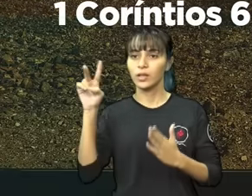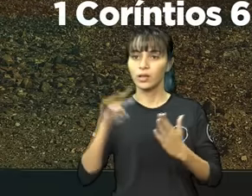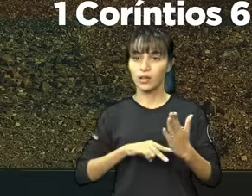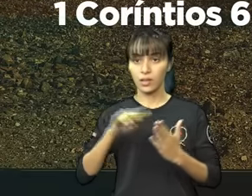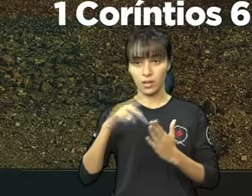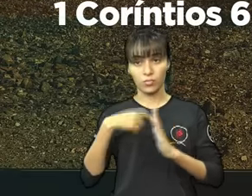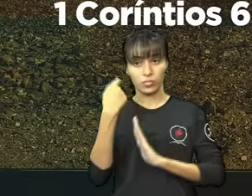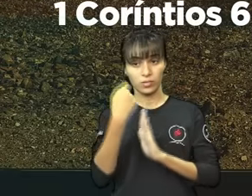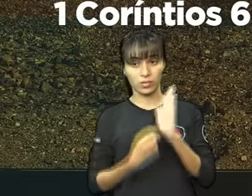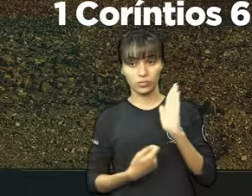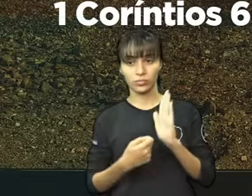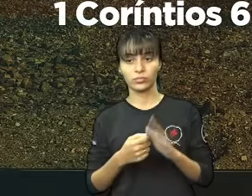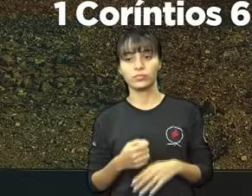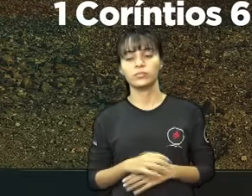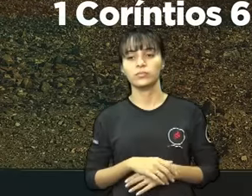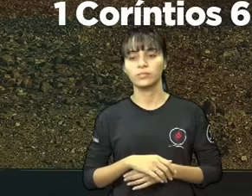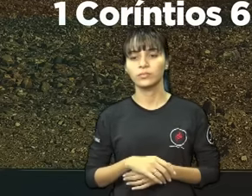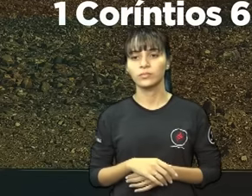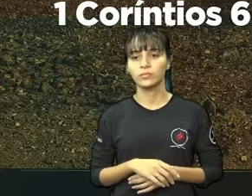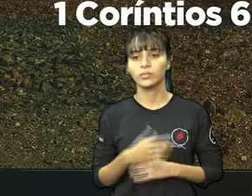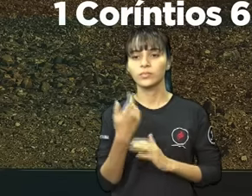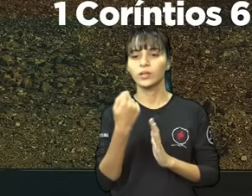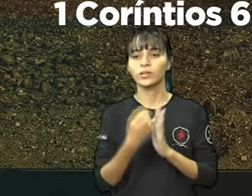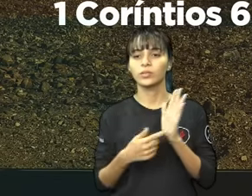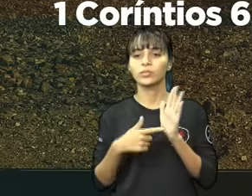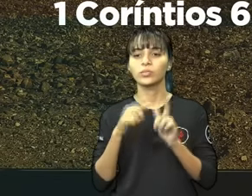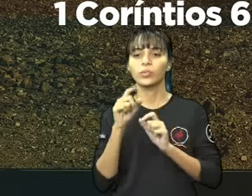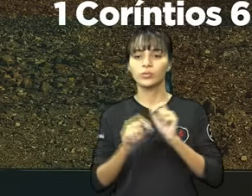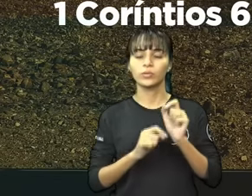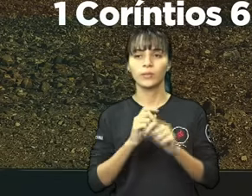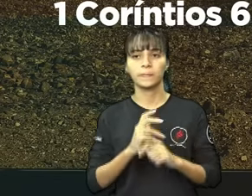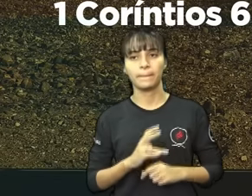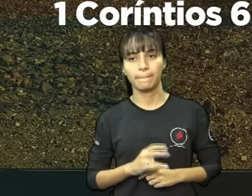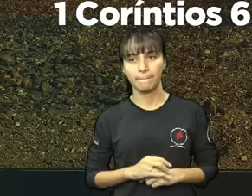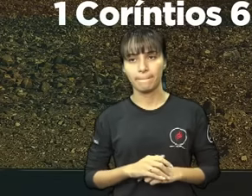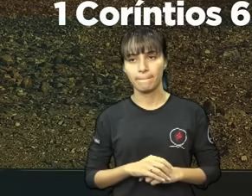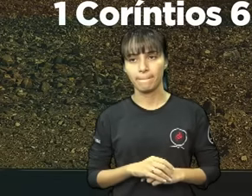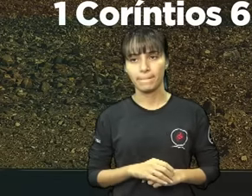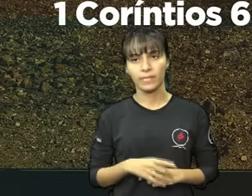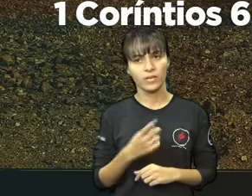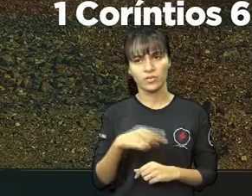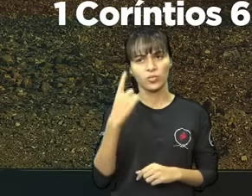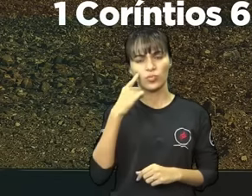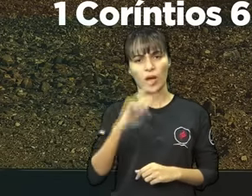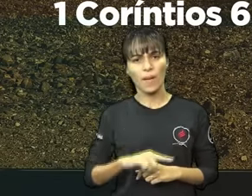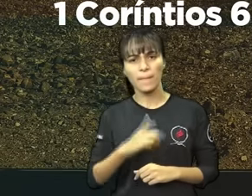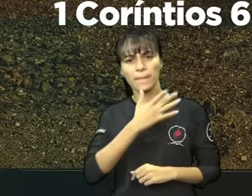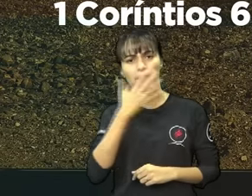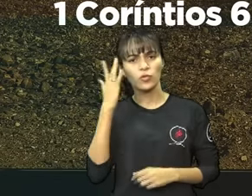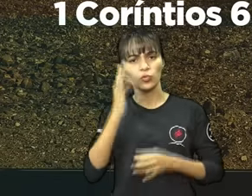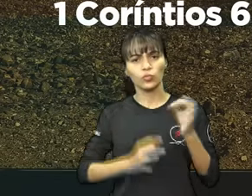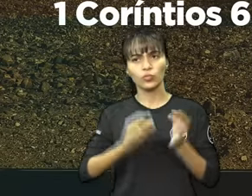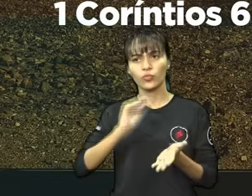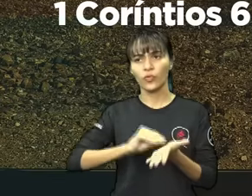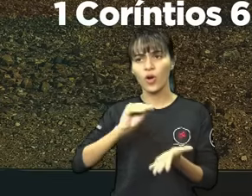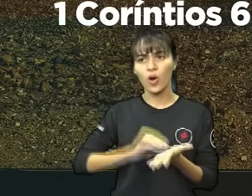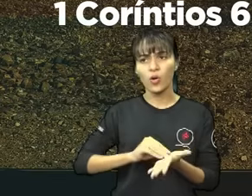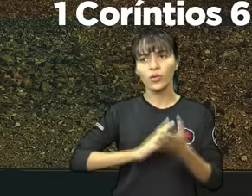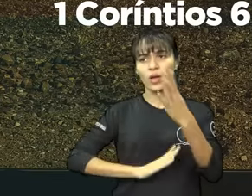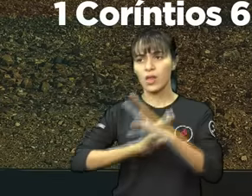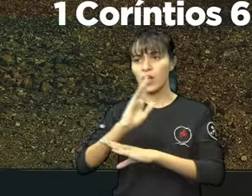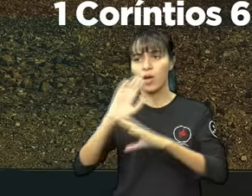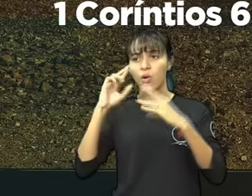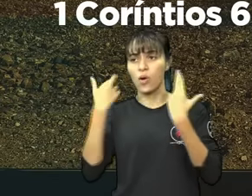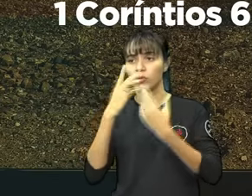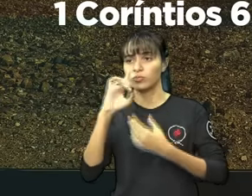esse texto e o texto diz assim não sabeis que os injustos não hão de herdar o reino